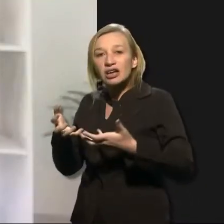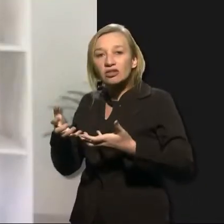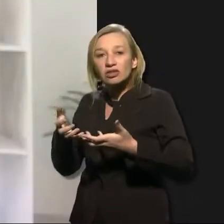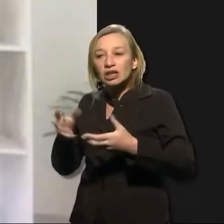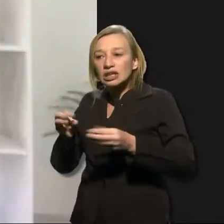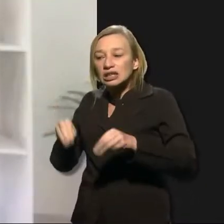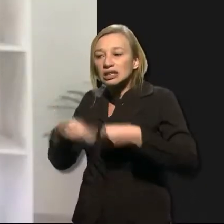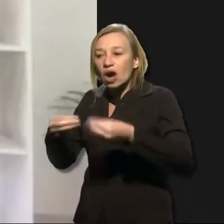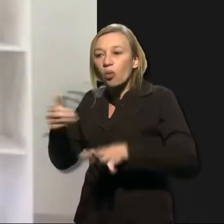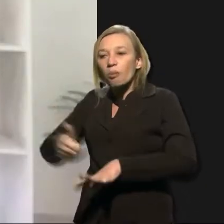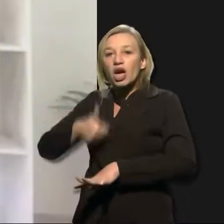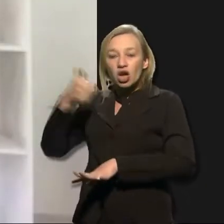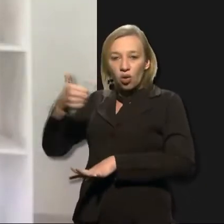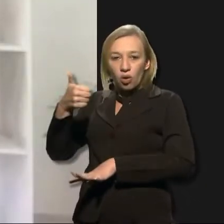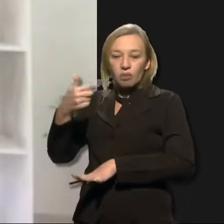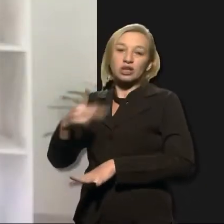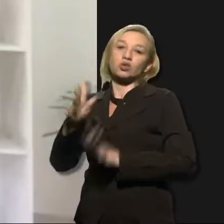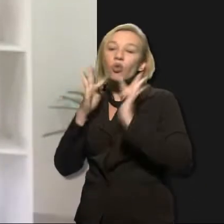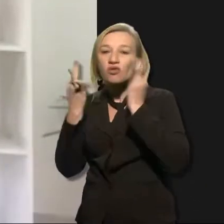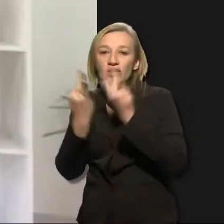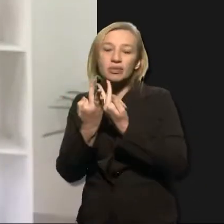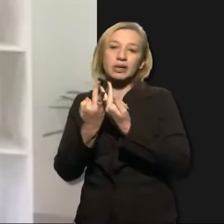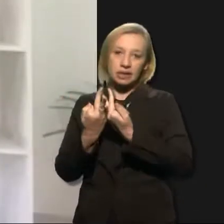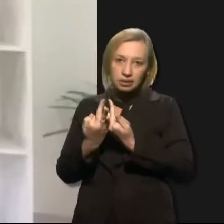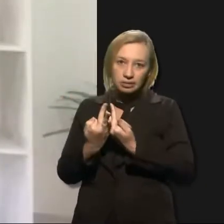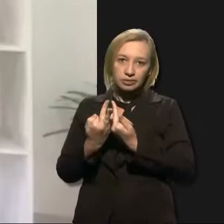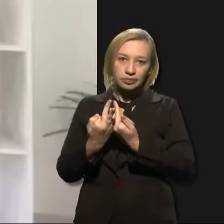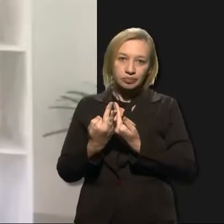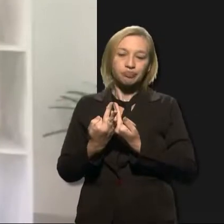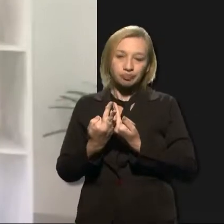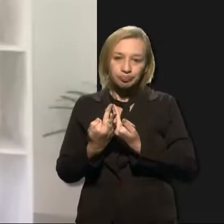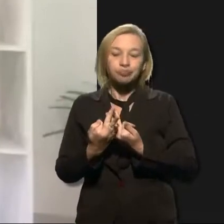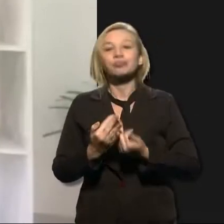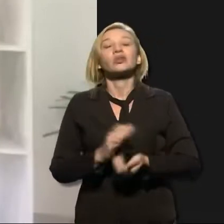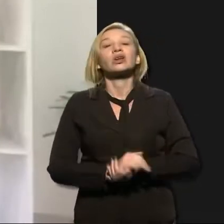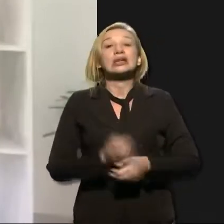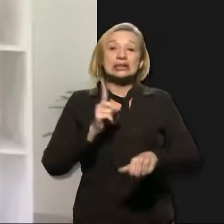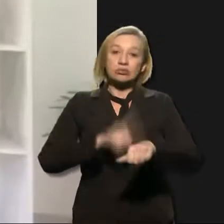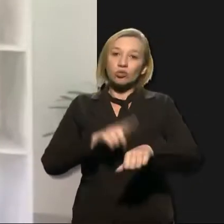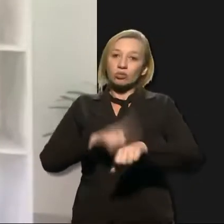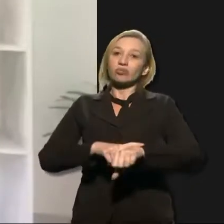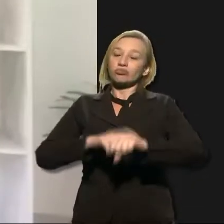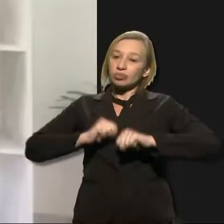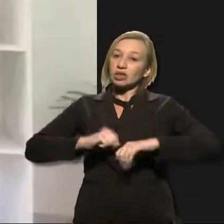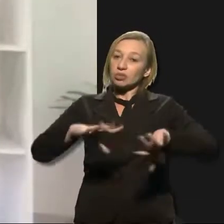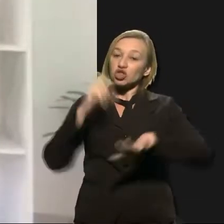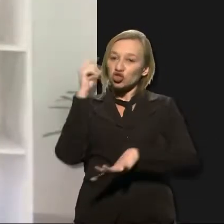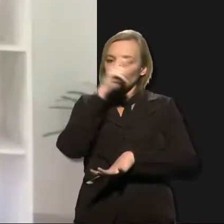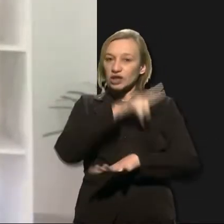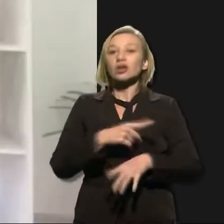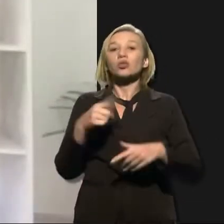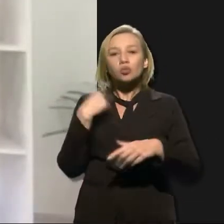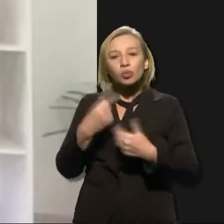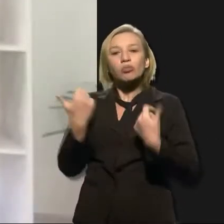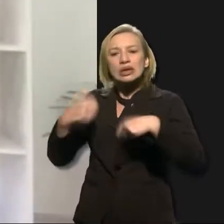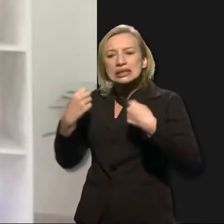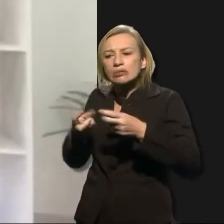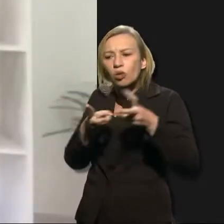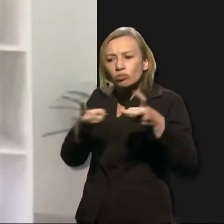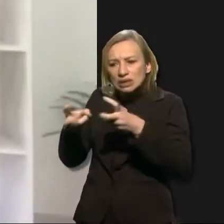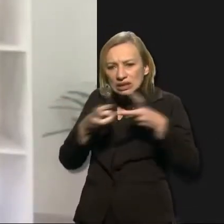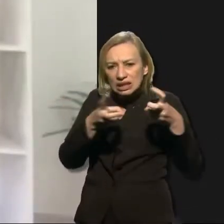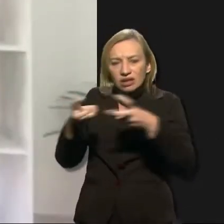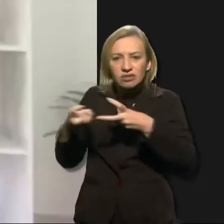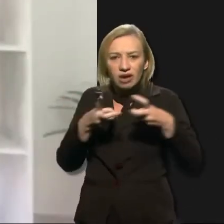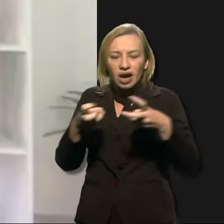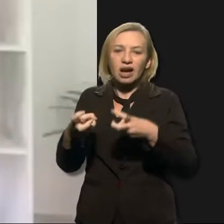tentando aí construir uma dignidade humana para os seus filhos e sobrevivência nesse momento de pandemia. Então, a gente